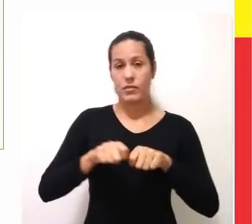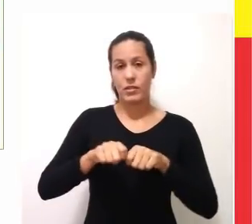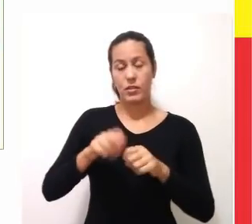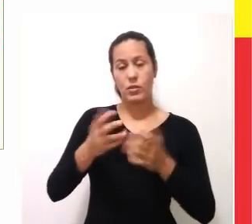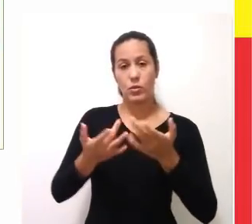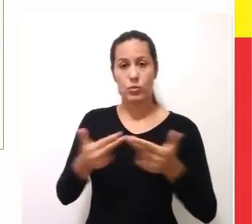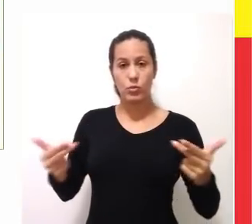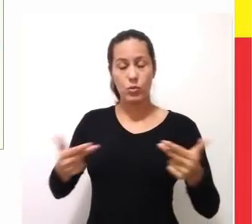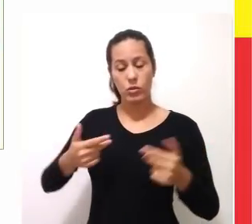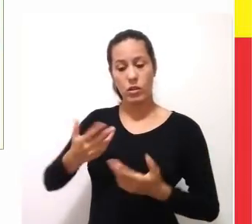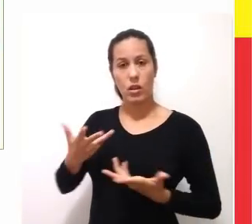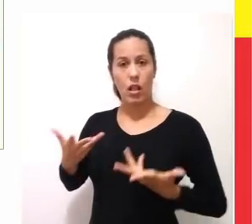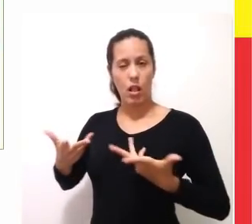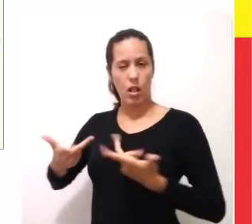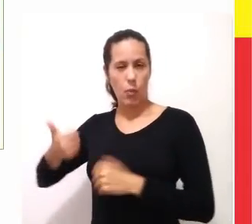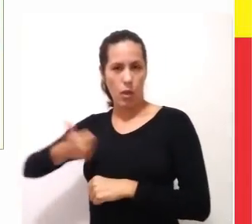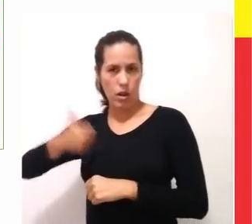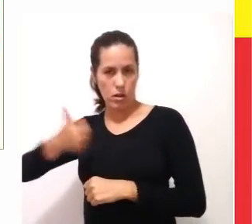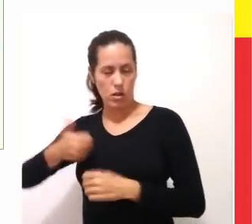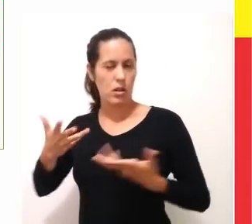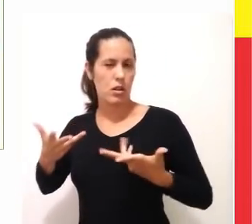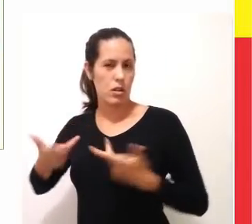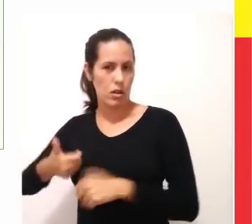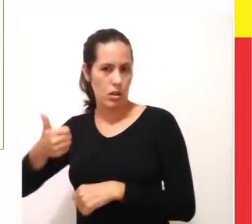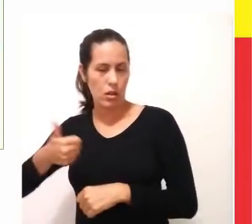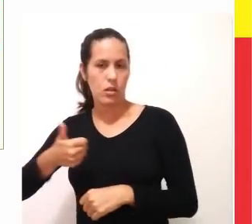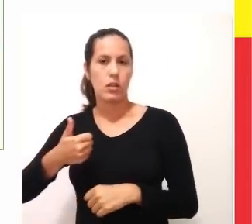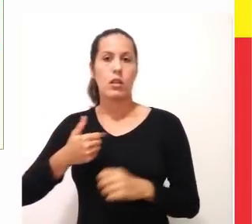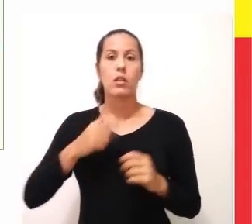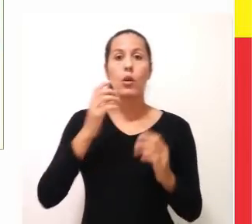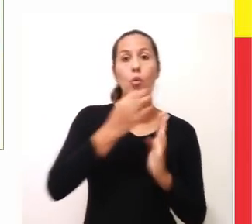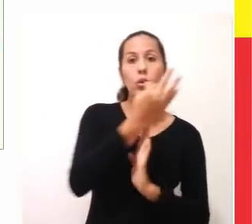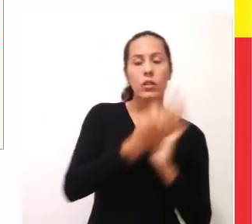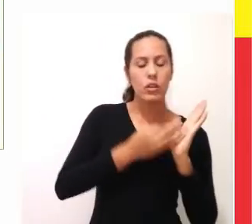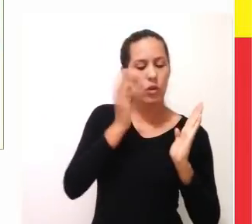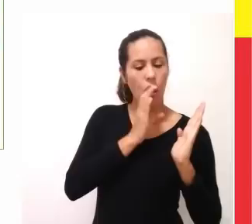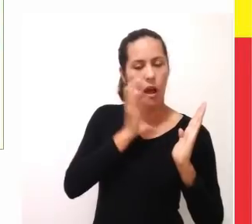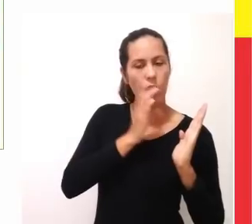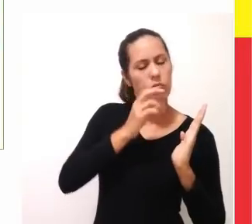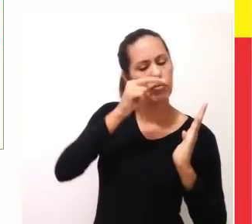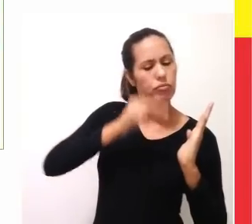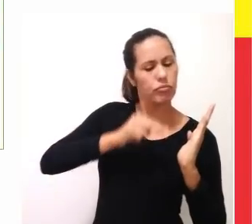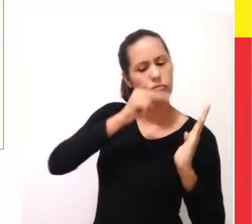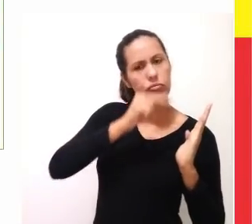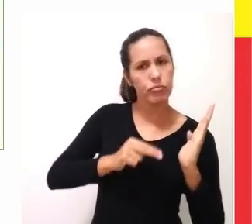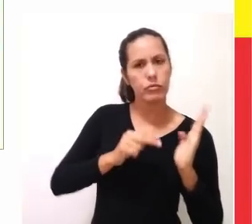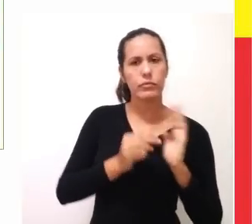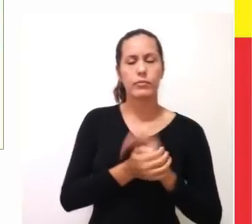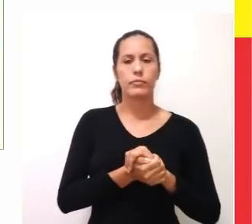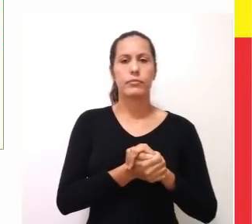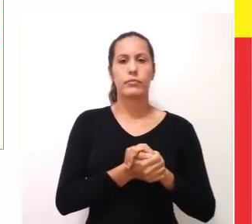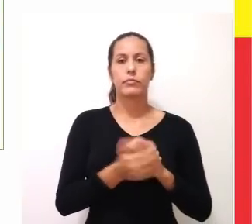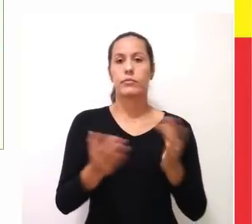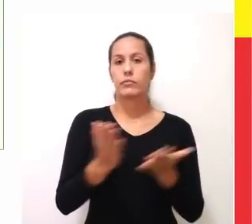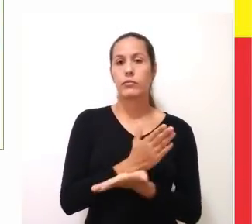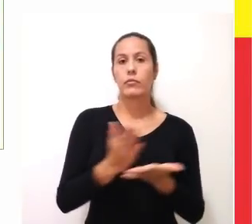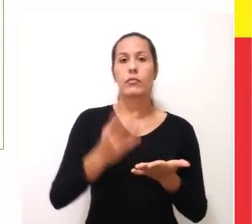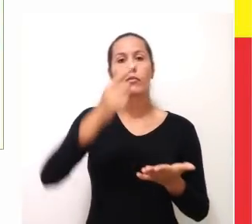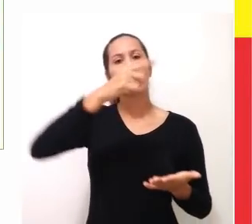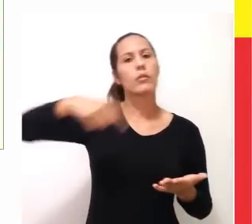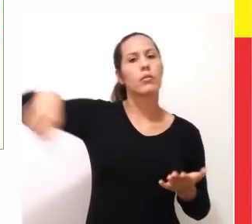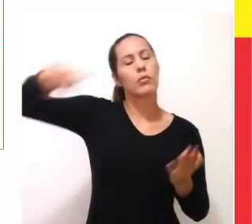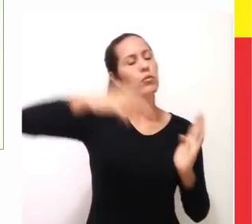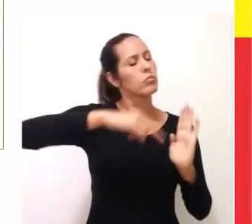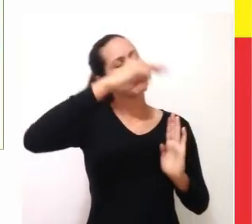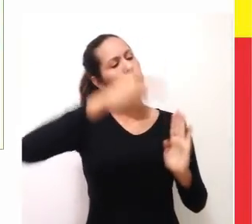controle de qualidade, torna a produção do texto facilitada e acelerada. Características importantes da produção de um item